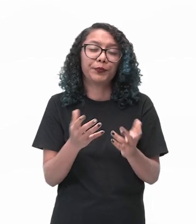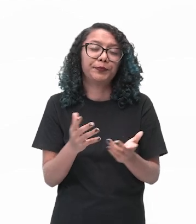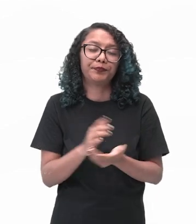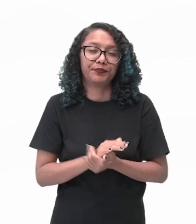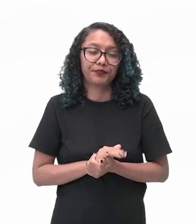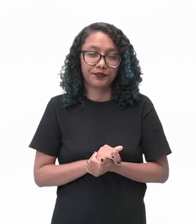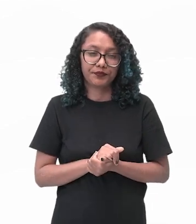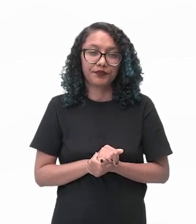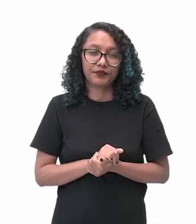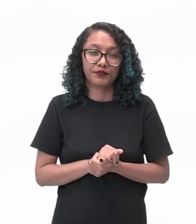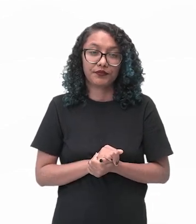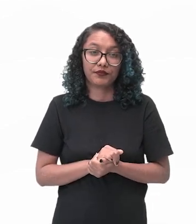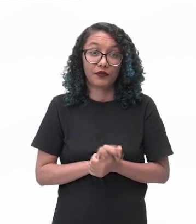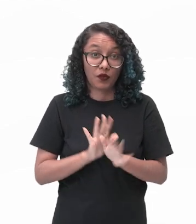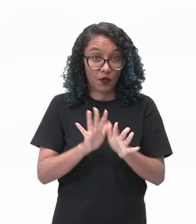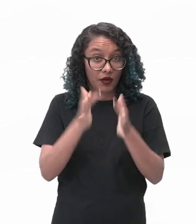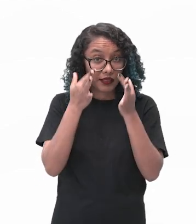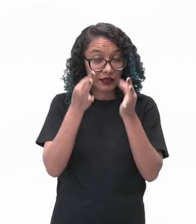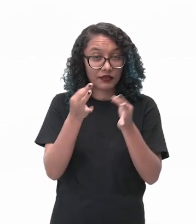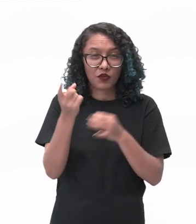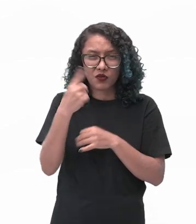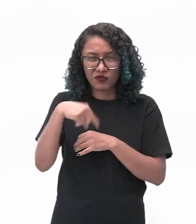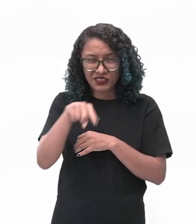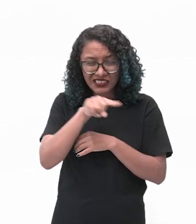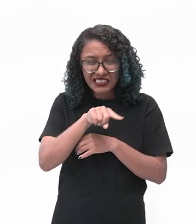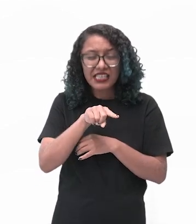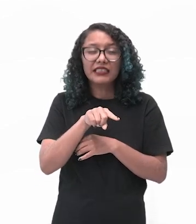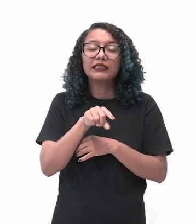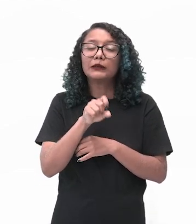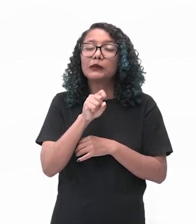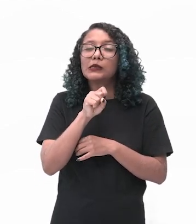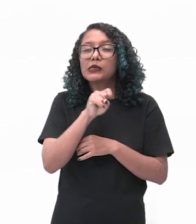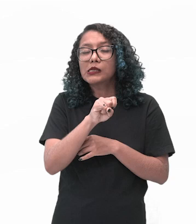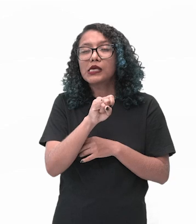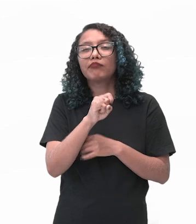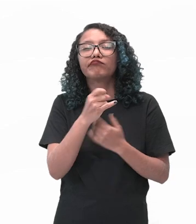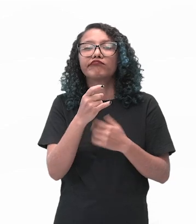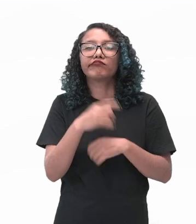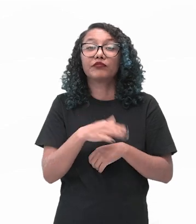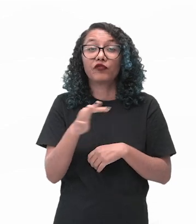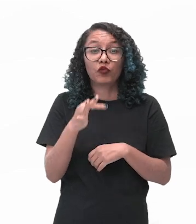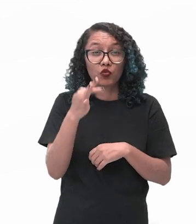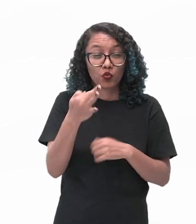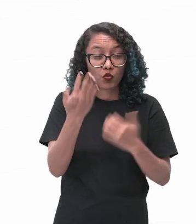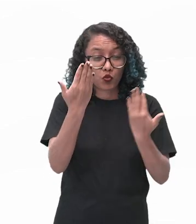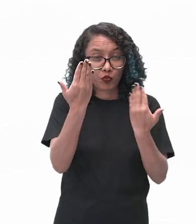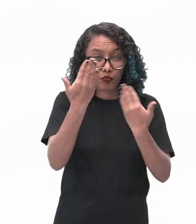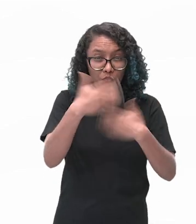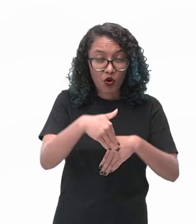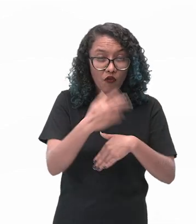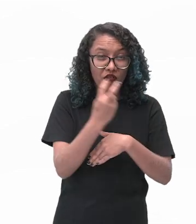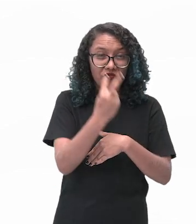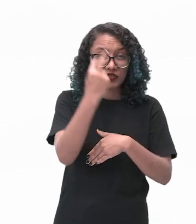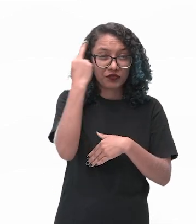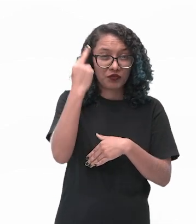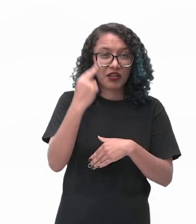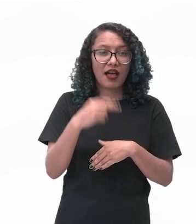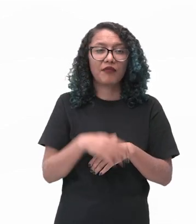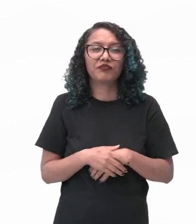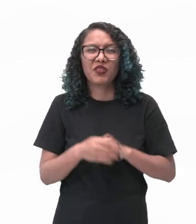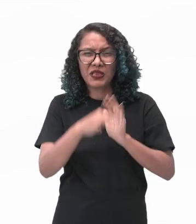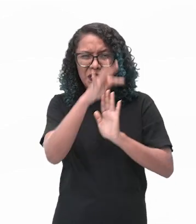vocês, alunos aí, que vão fazer um vestibular, não se desesperem ao ver um